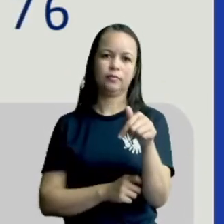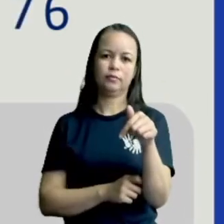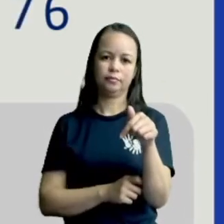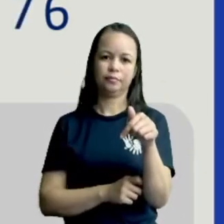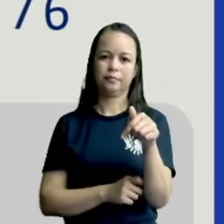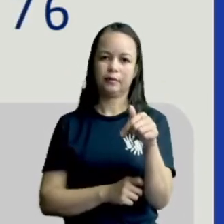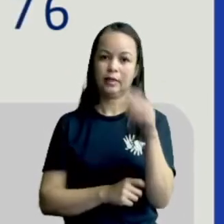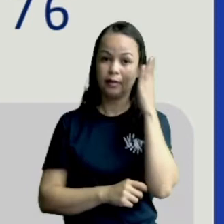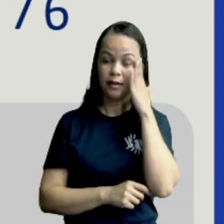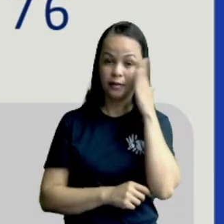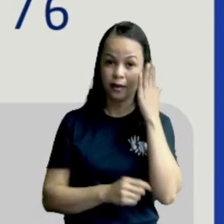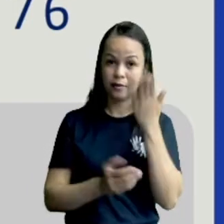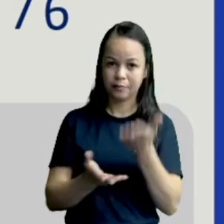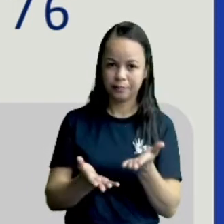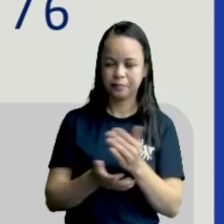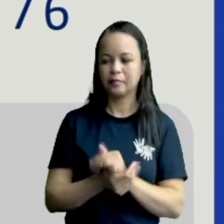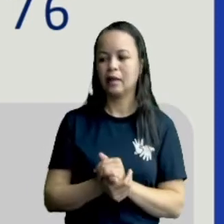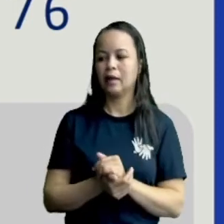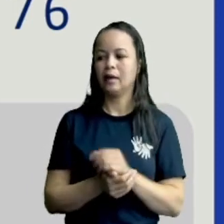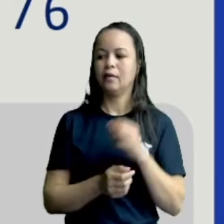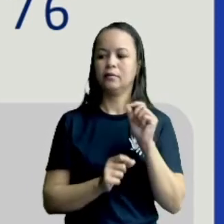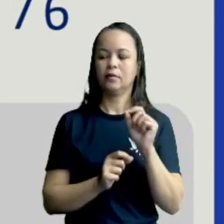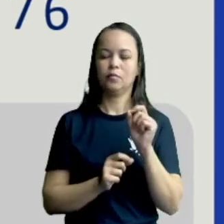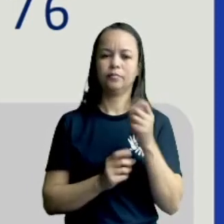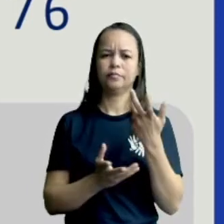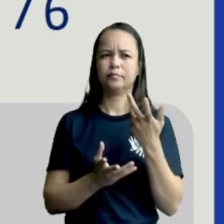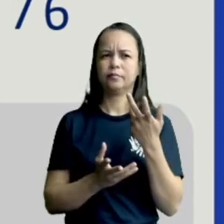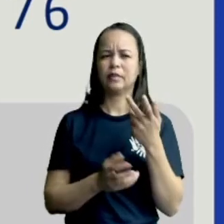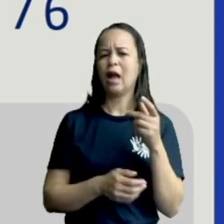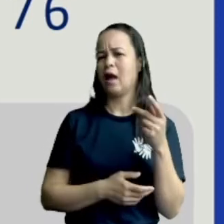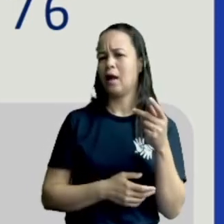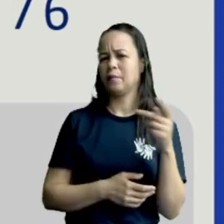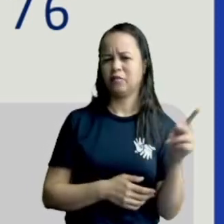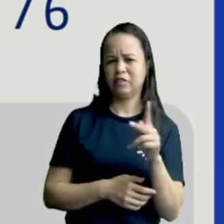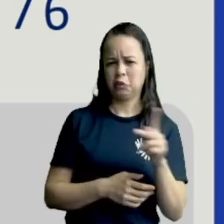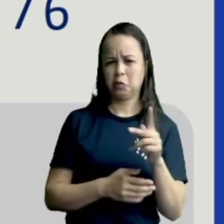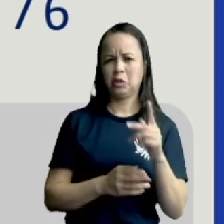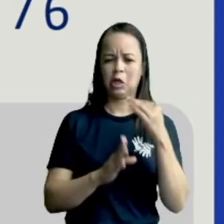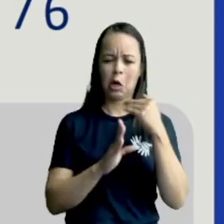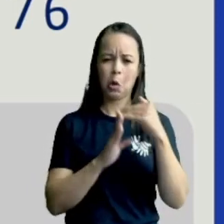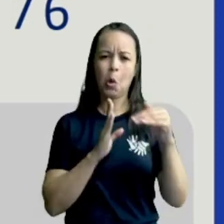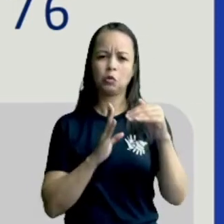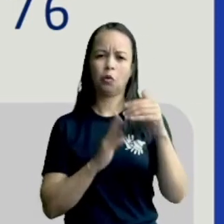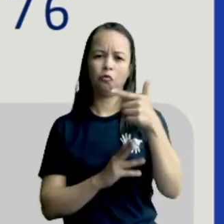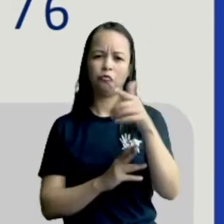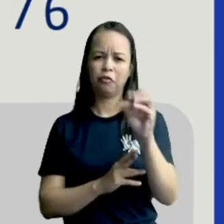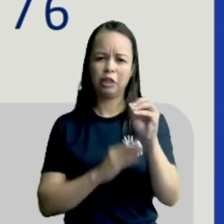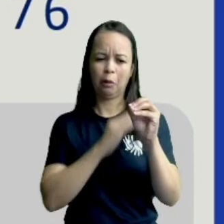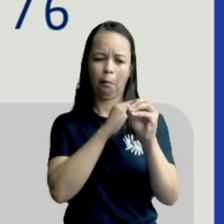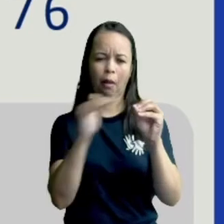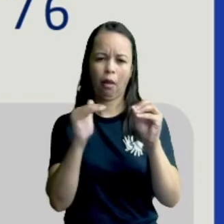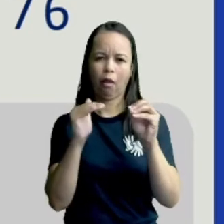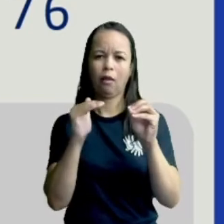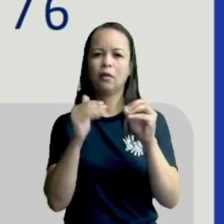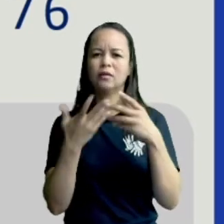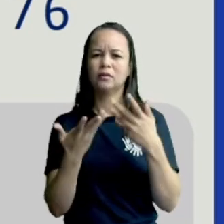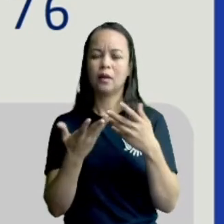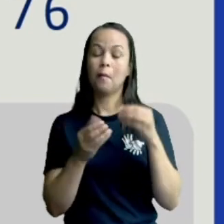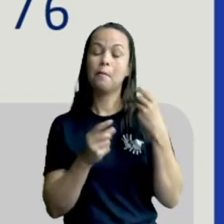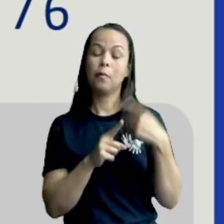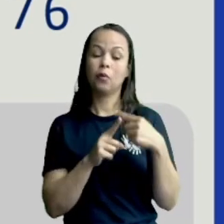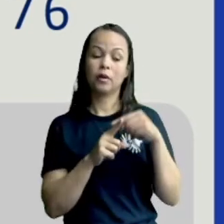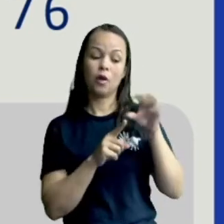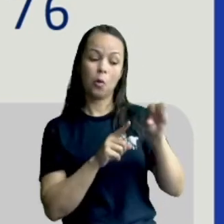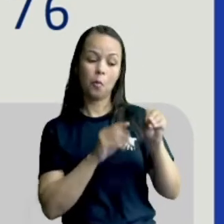Beleza? Deu para entender? Então, peguei lá, ó. Ah, professora, só cortou o 20, porque eu peguei do 20, né, aí que estava,